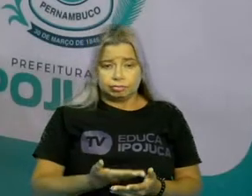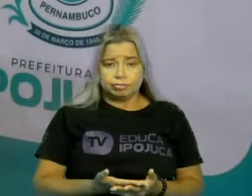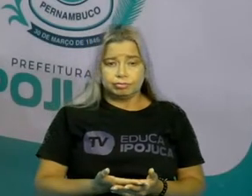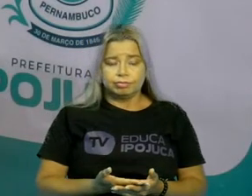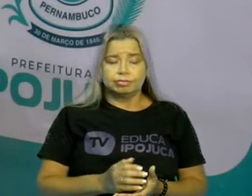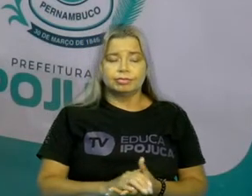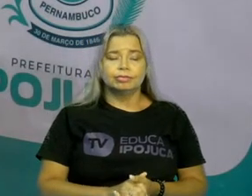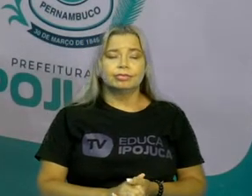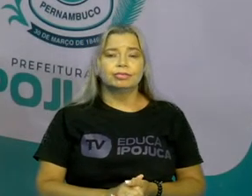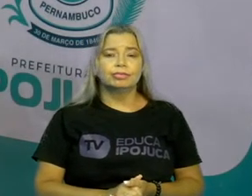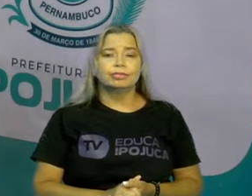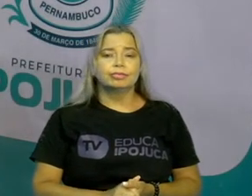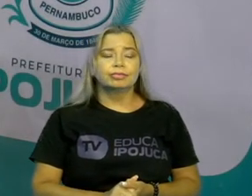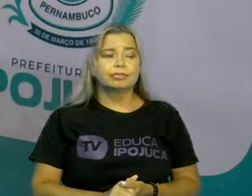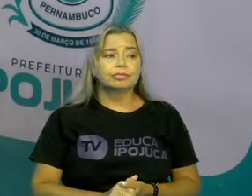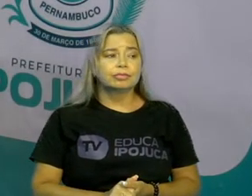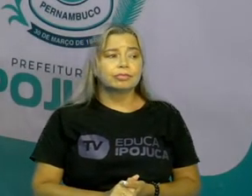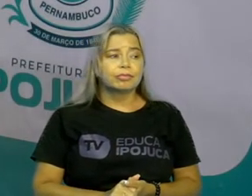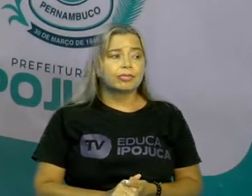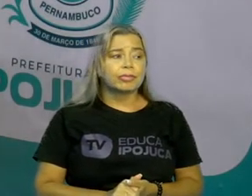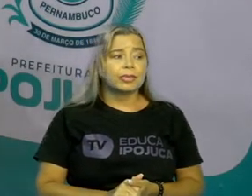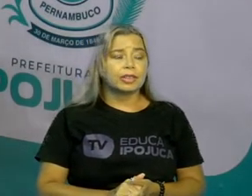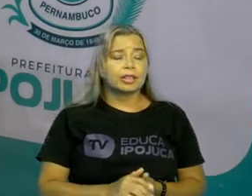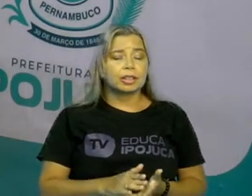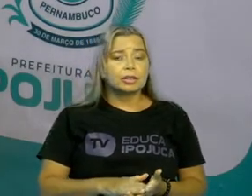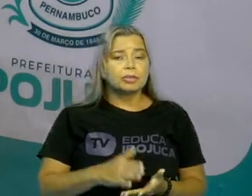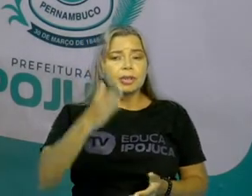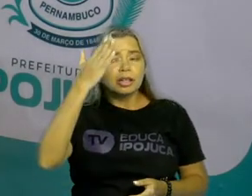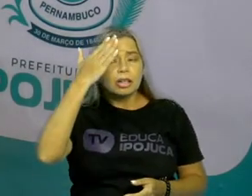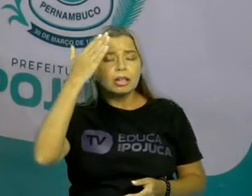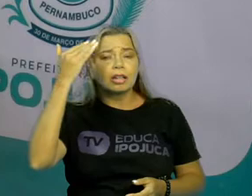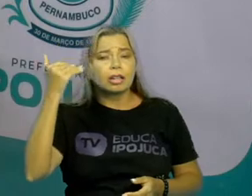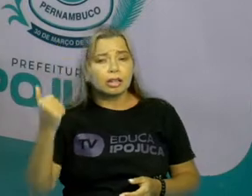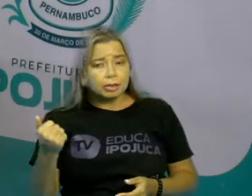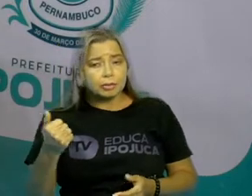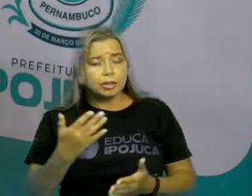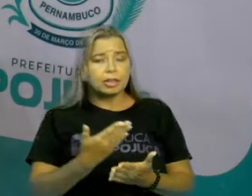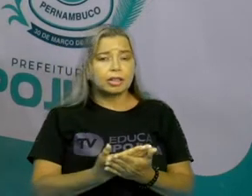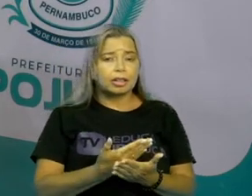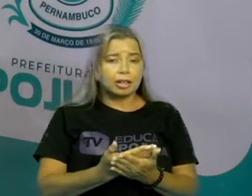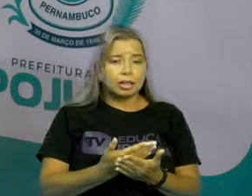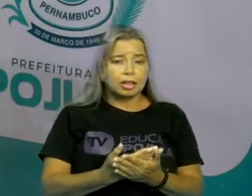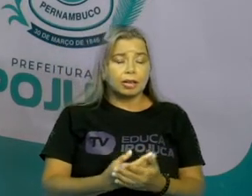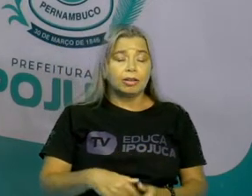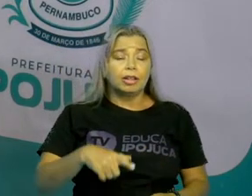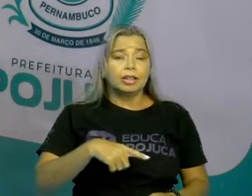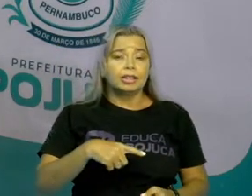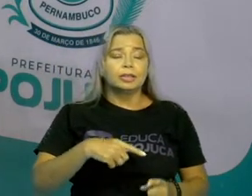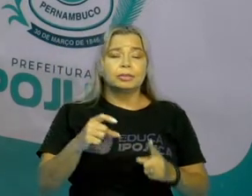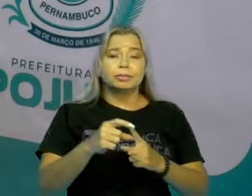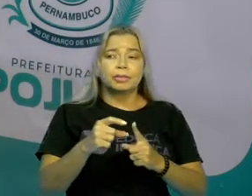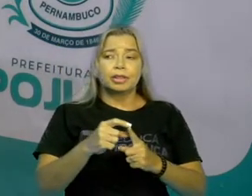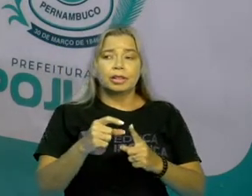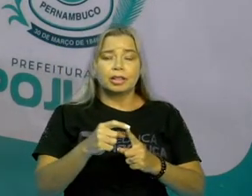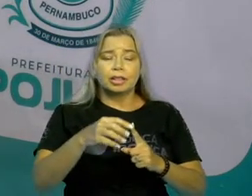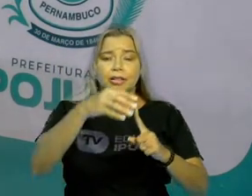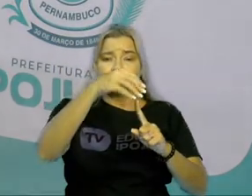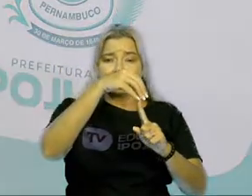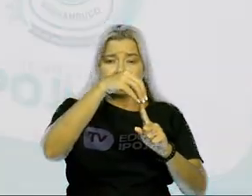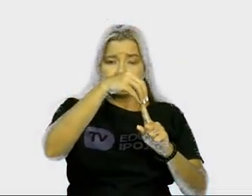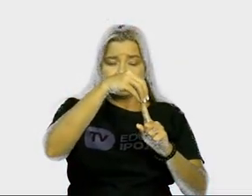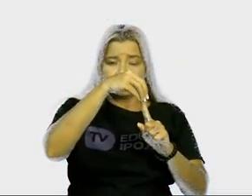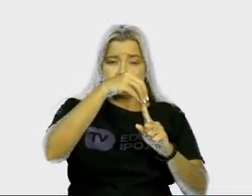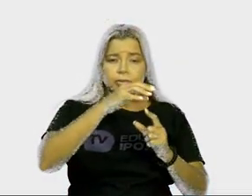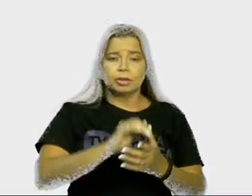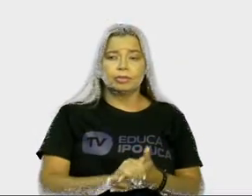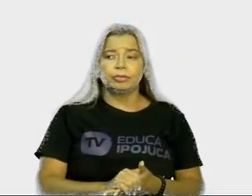Recomendo. E para revisar a nossa aula, temos as nossas palavras-chave: artes